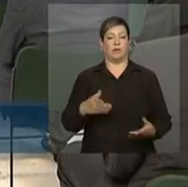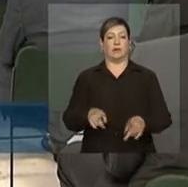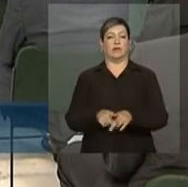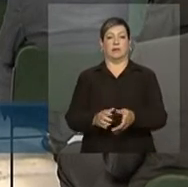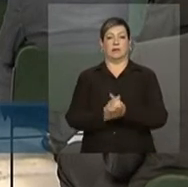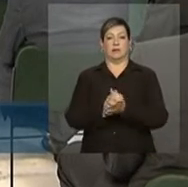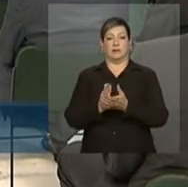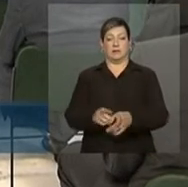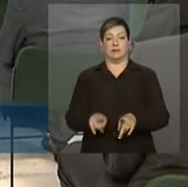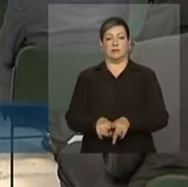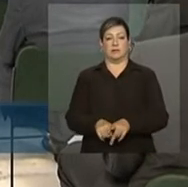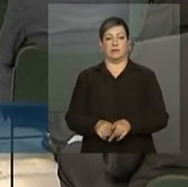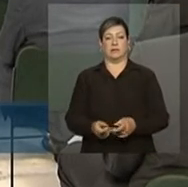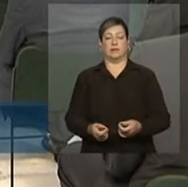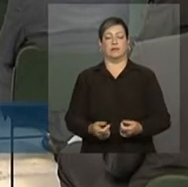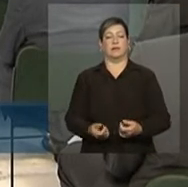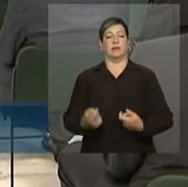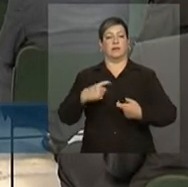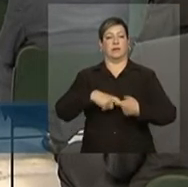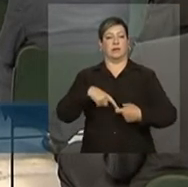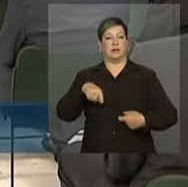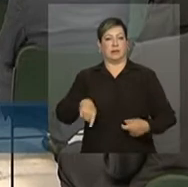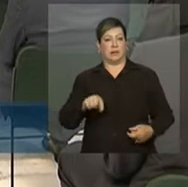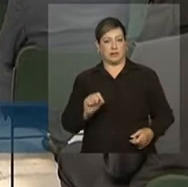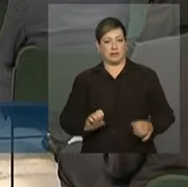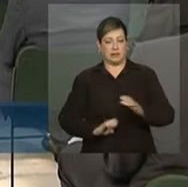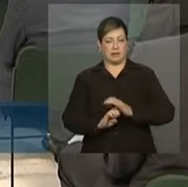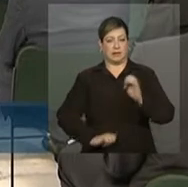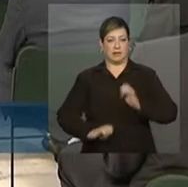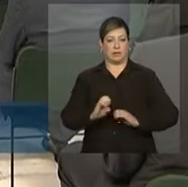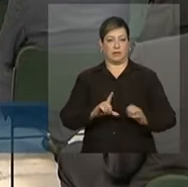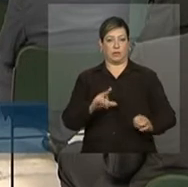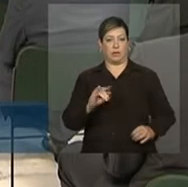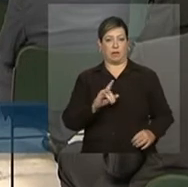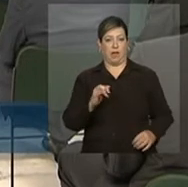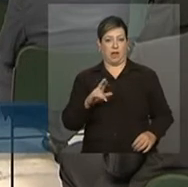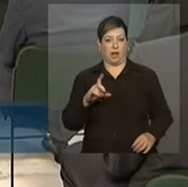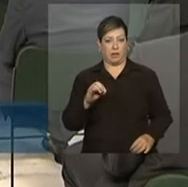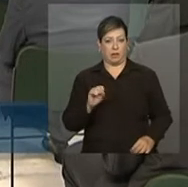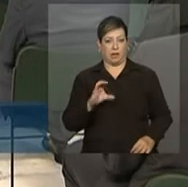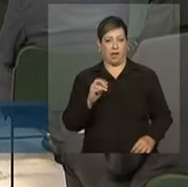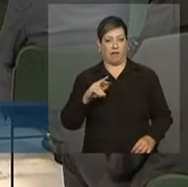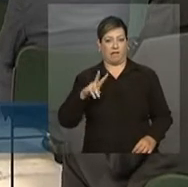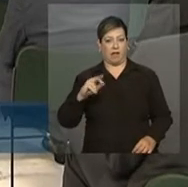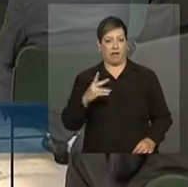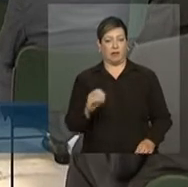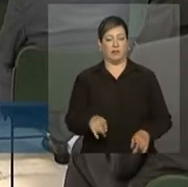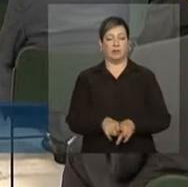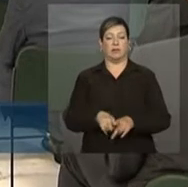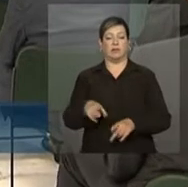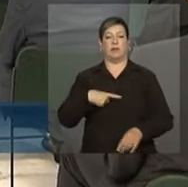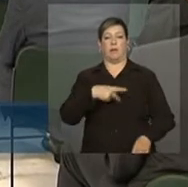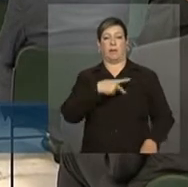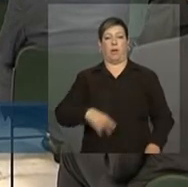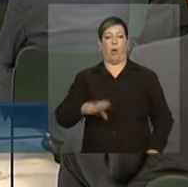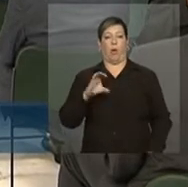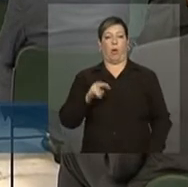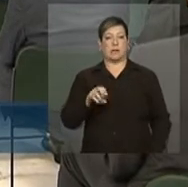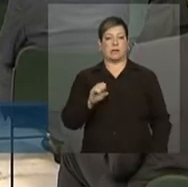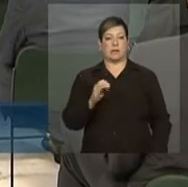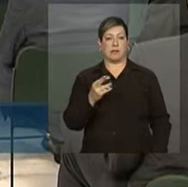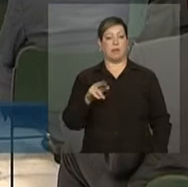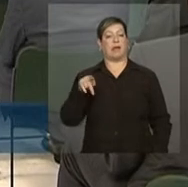acionista, Luiz Carvalho, senhor presidente da Consebra, a empresa que